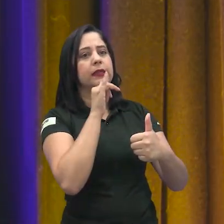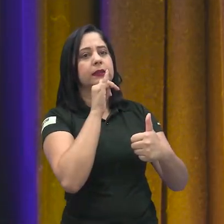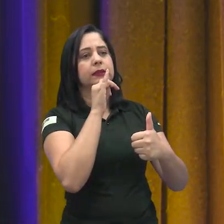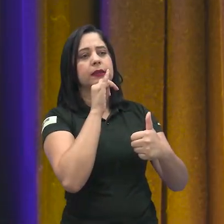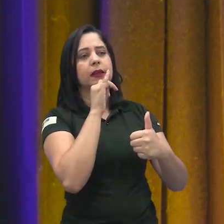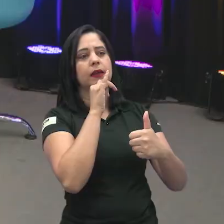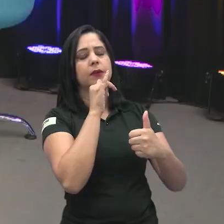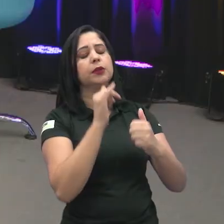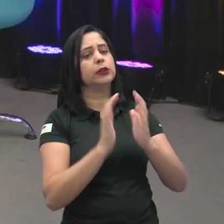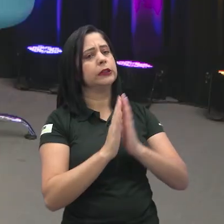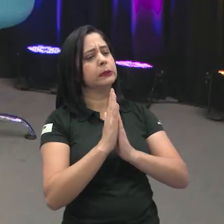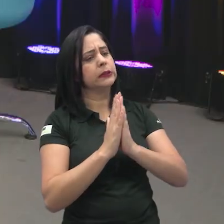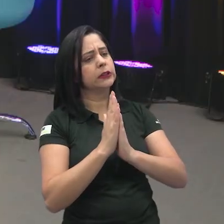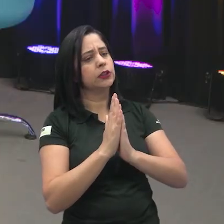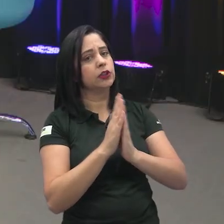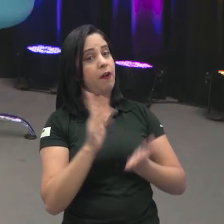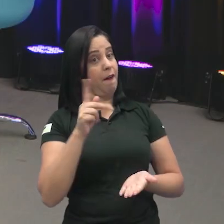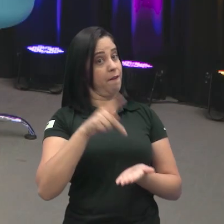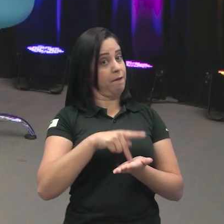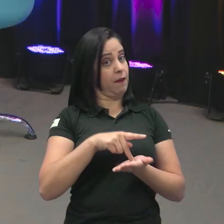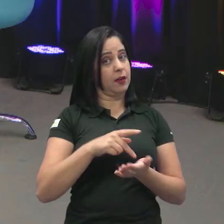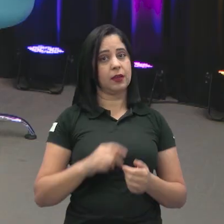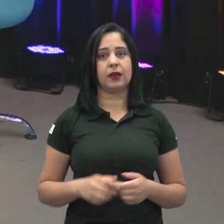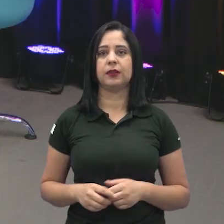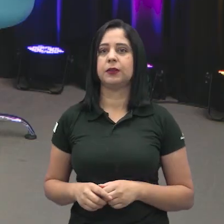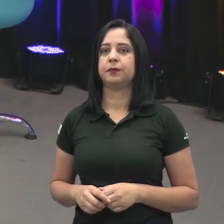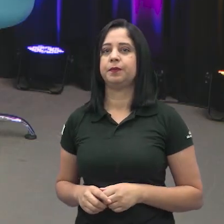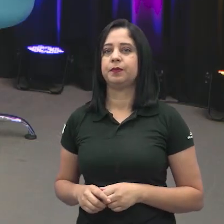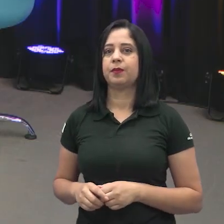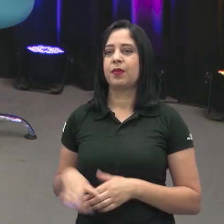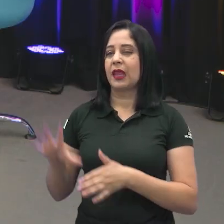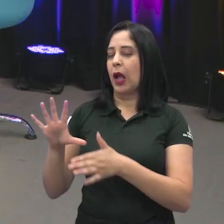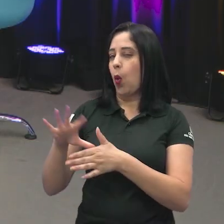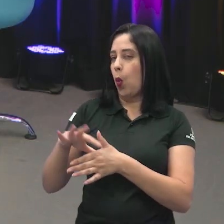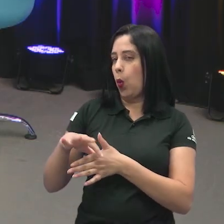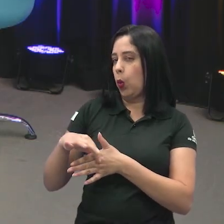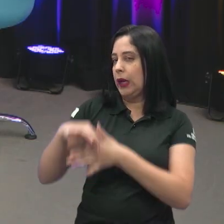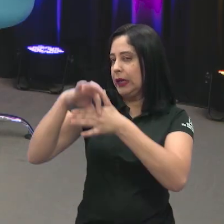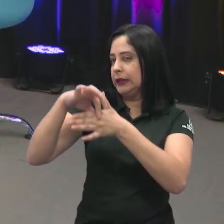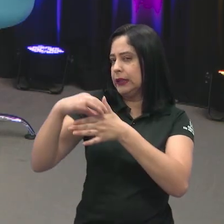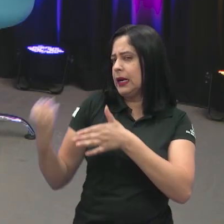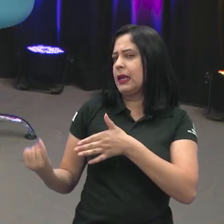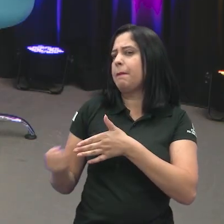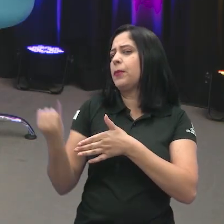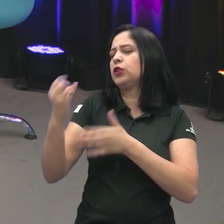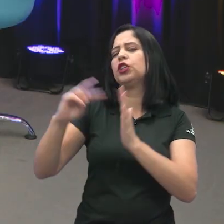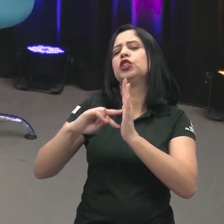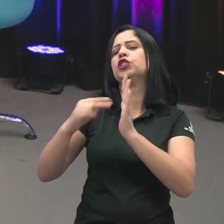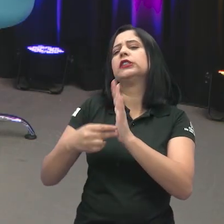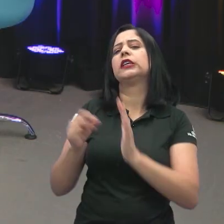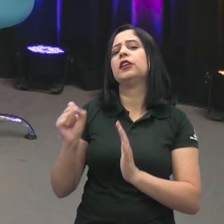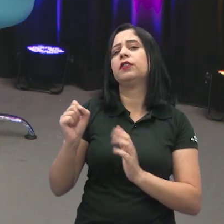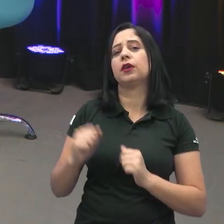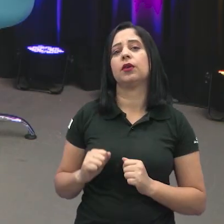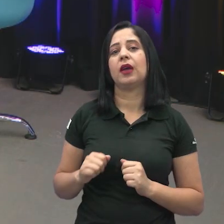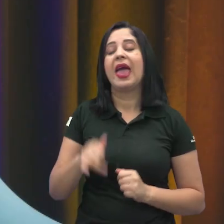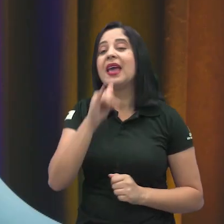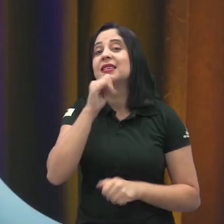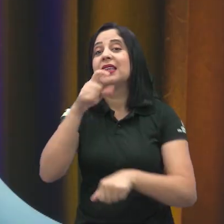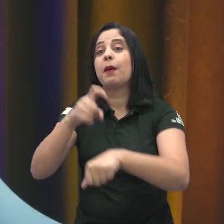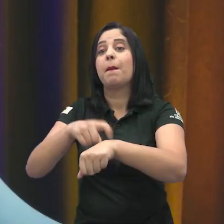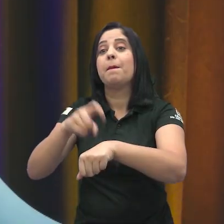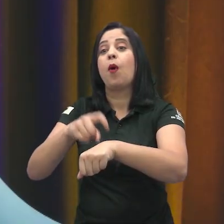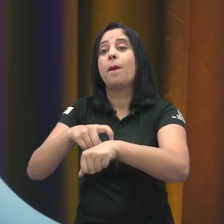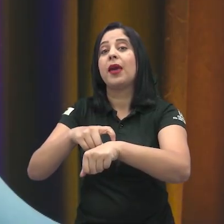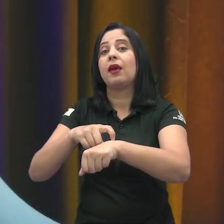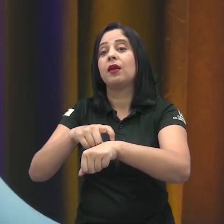realidade. O que significa na prática ser um líder essencial para você? Por exemplo, como num momento de crise